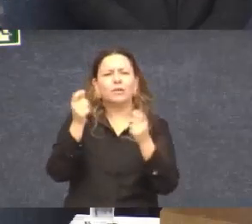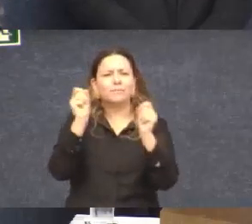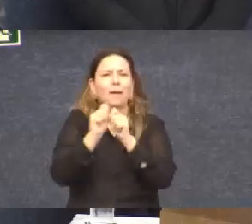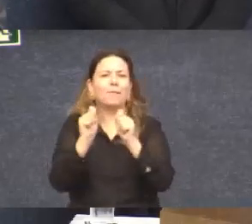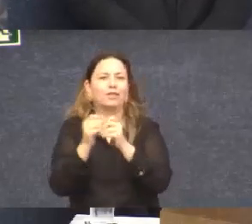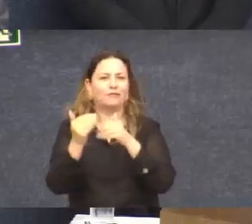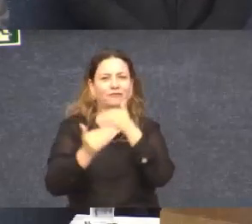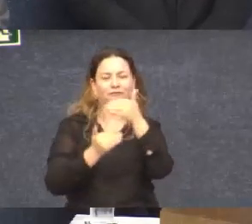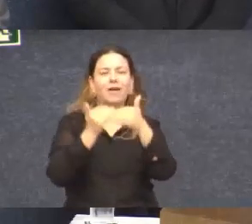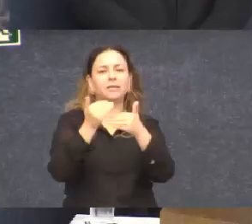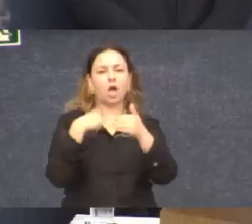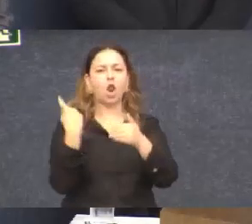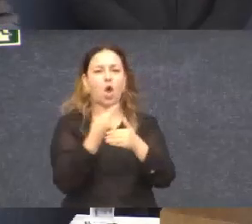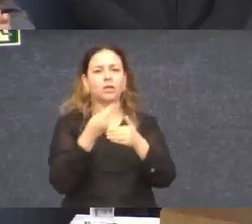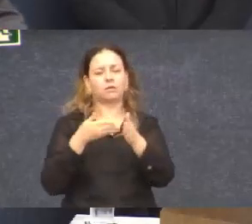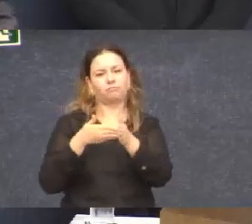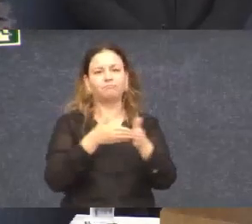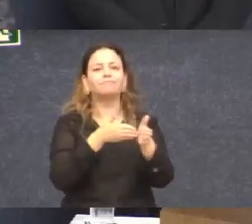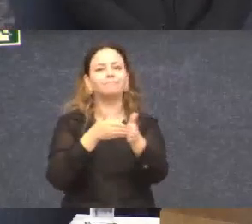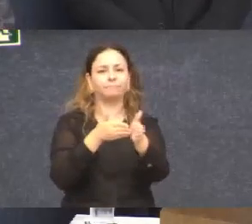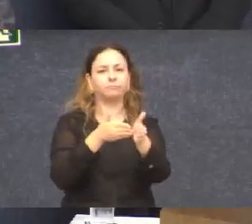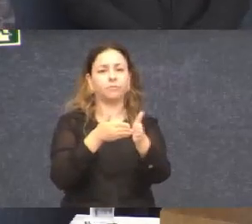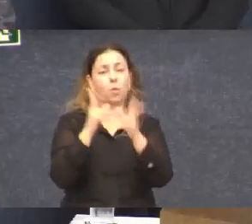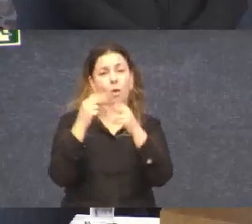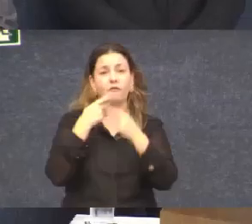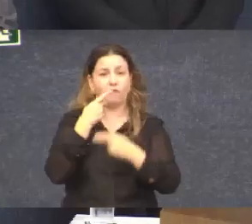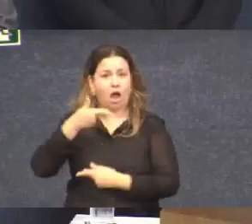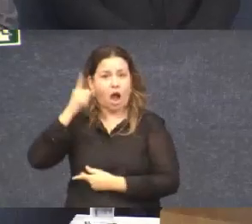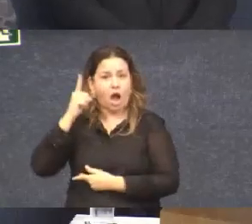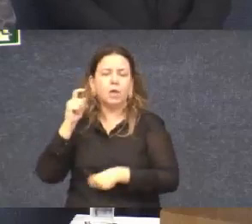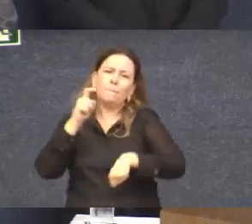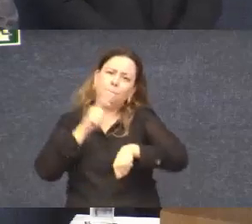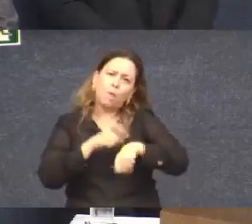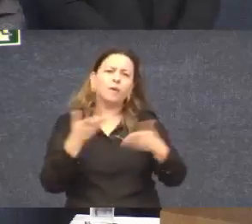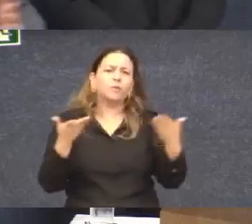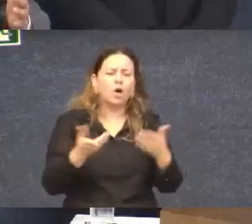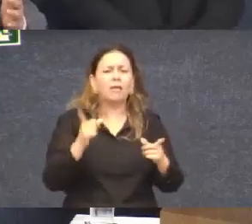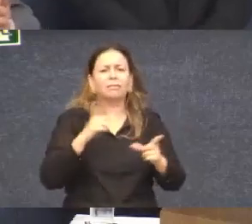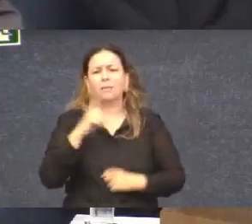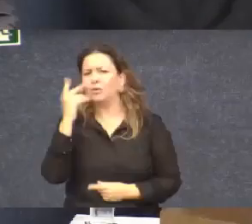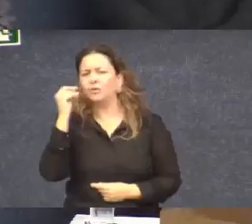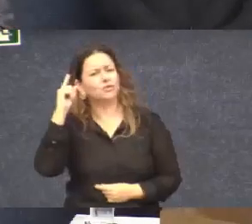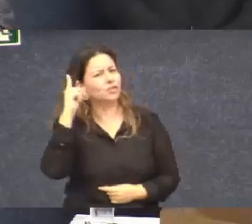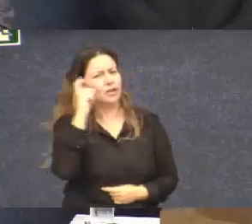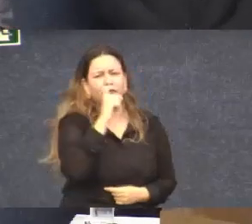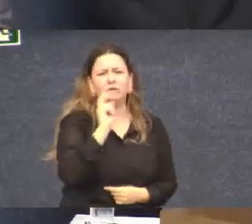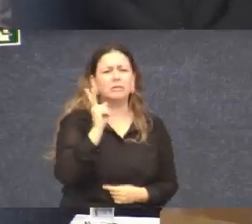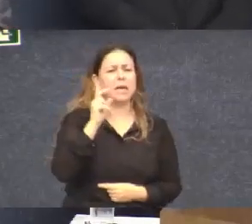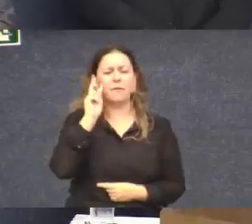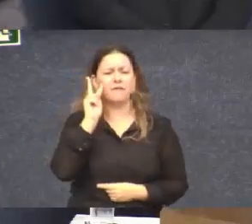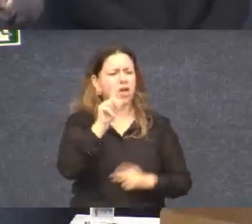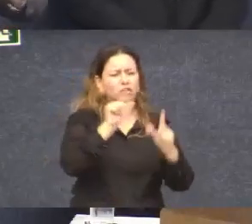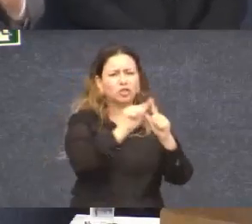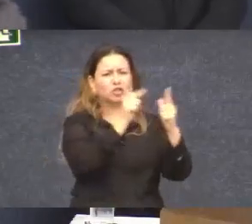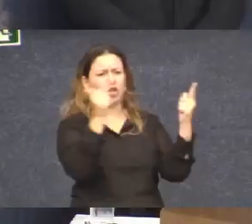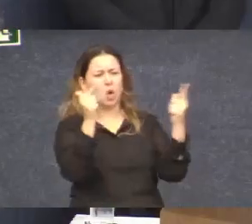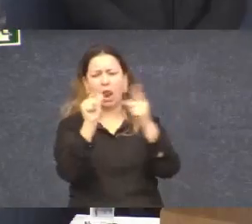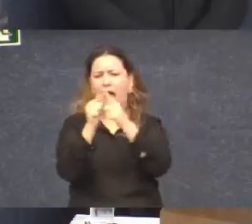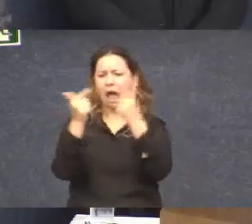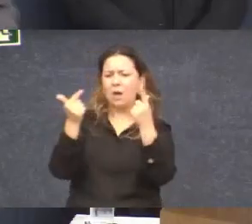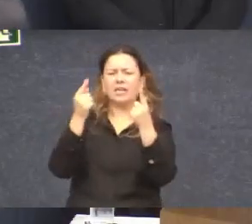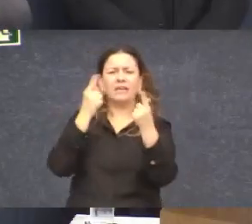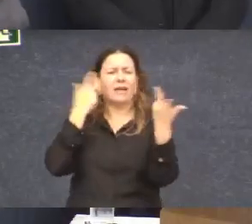plantar nessa nossa caminhada. Como eu dizia antes, a gente está vivendo um momento difícil. Cada dia que a gente abre um jornal, a gente vê